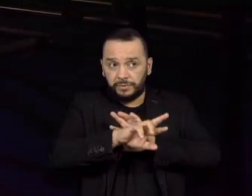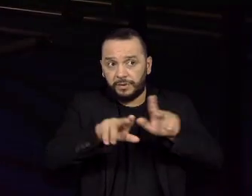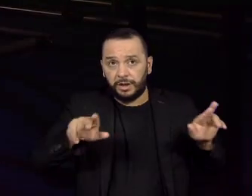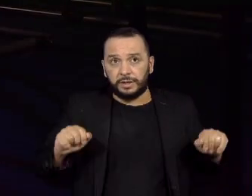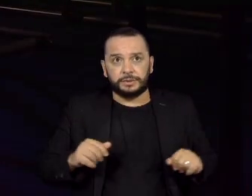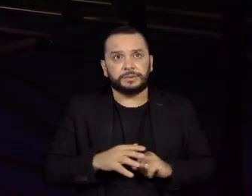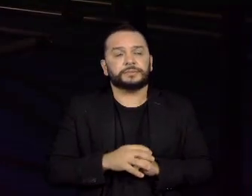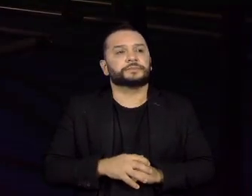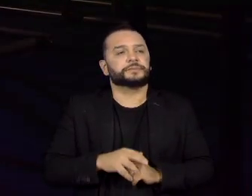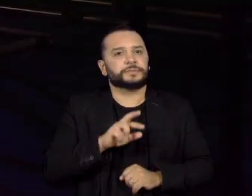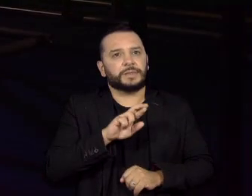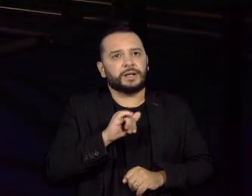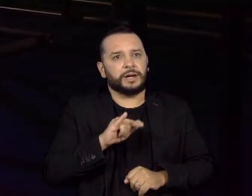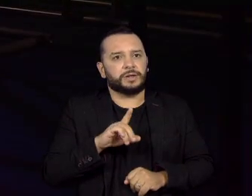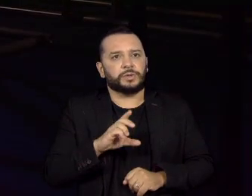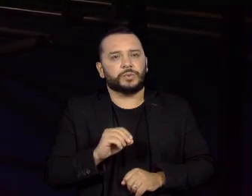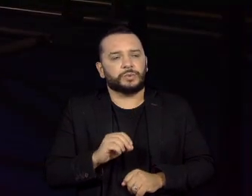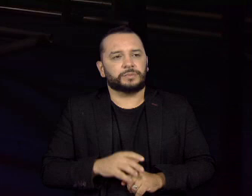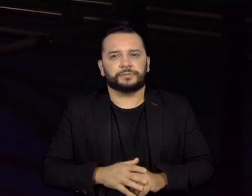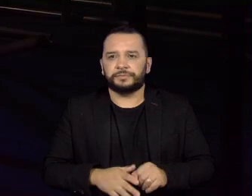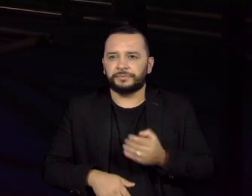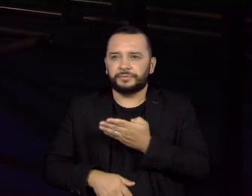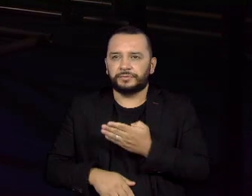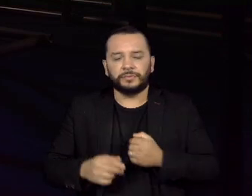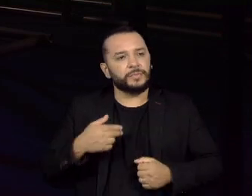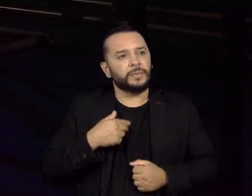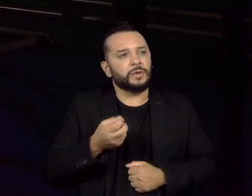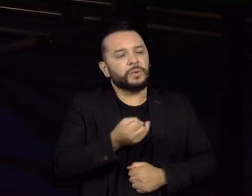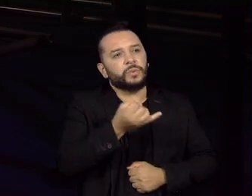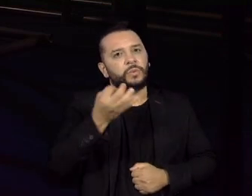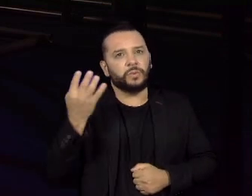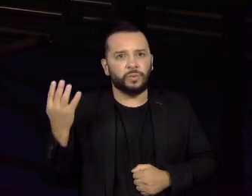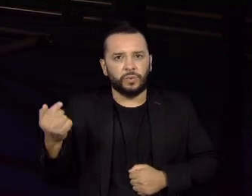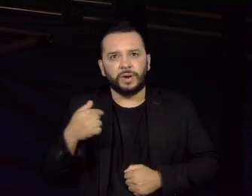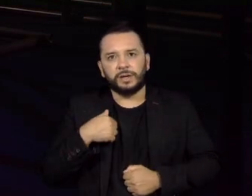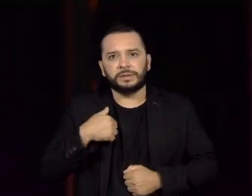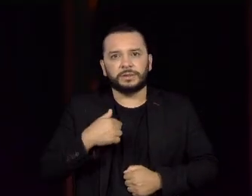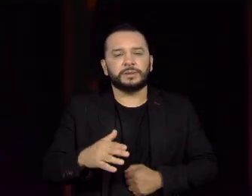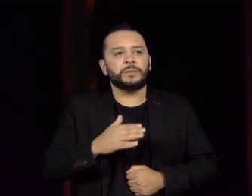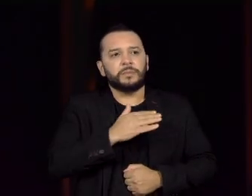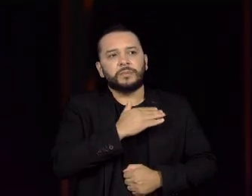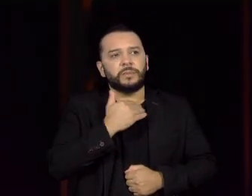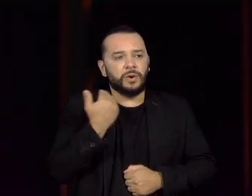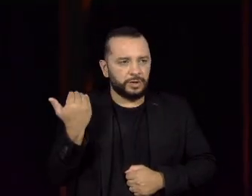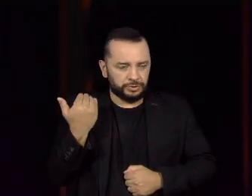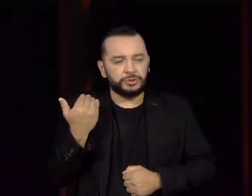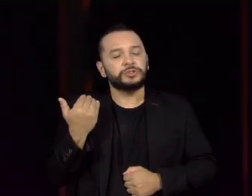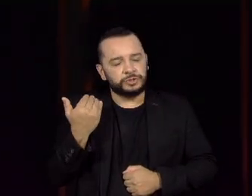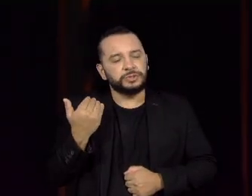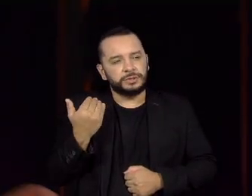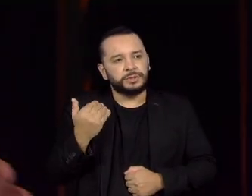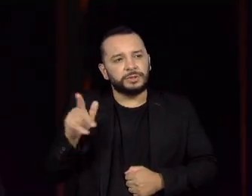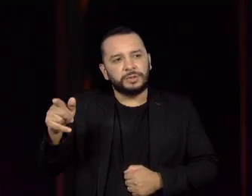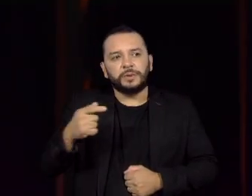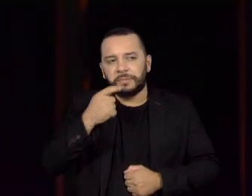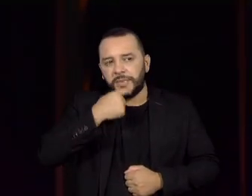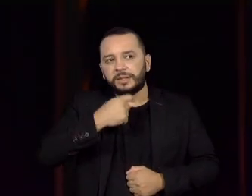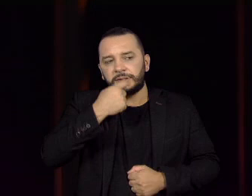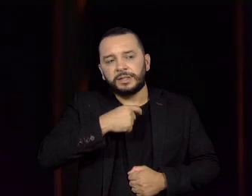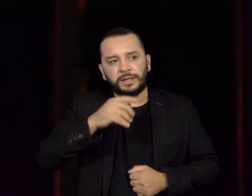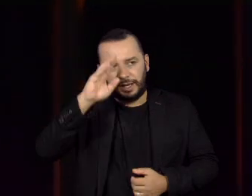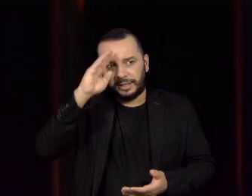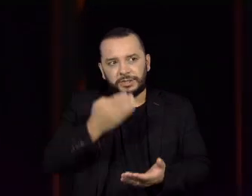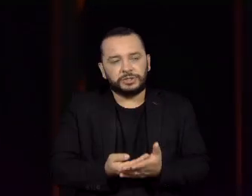Mandetta. O Ricardo Pereira, quantas das milhares de mortes por Covid no Brasil Mandetta acredita que sejam